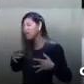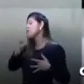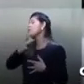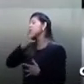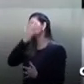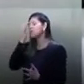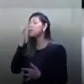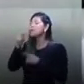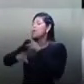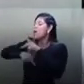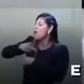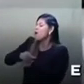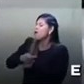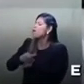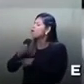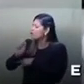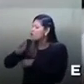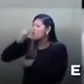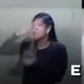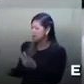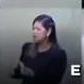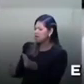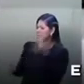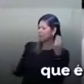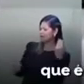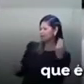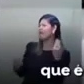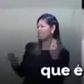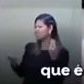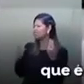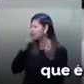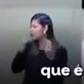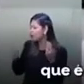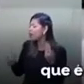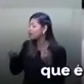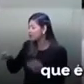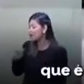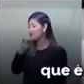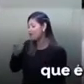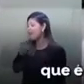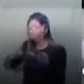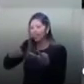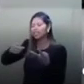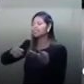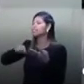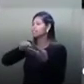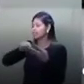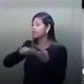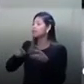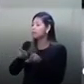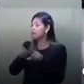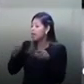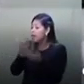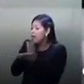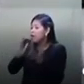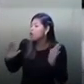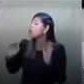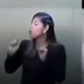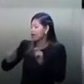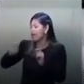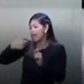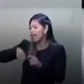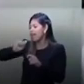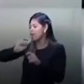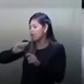negro tão sofrido e Eu solicitei a vossa excelência é muito importante no mês de maio que ele a gente pudesse